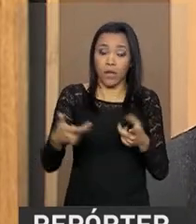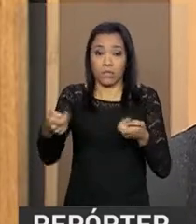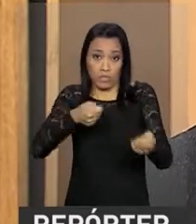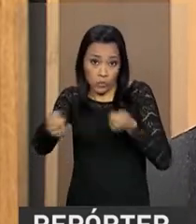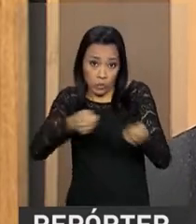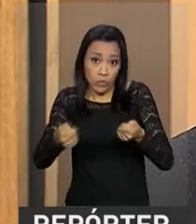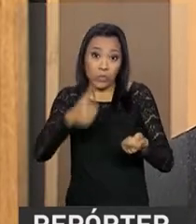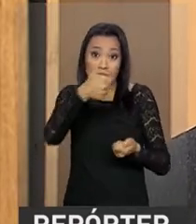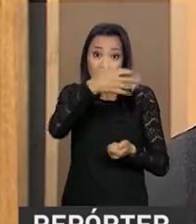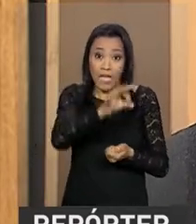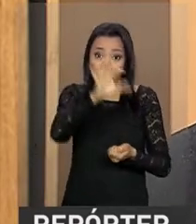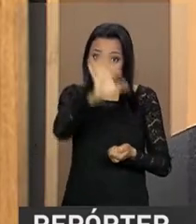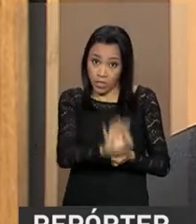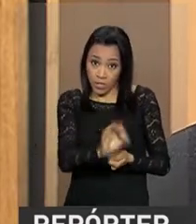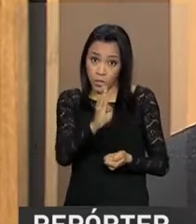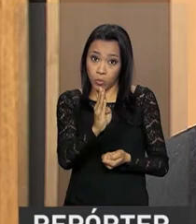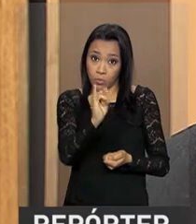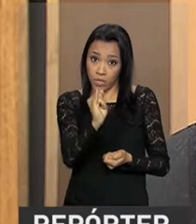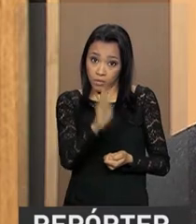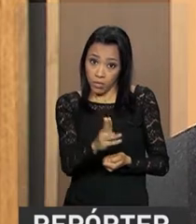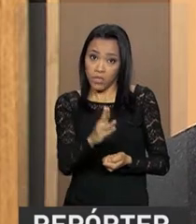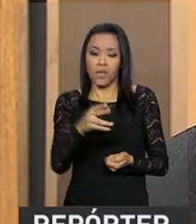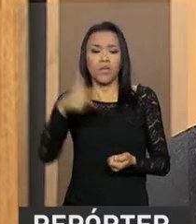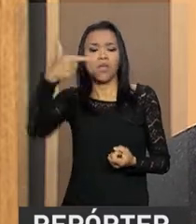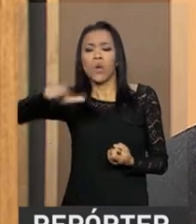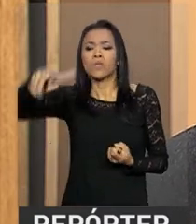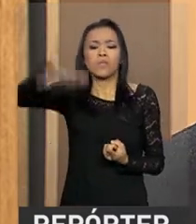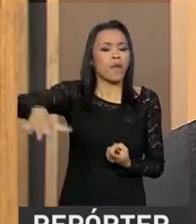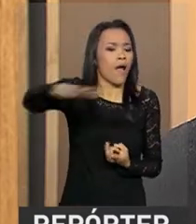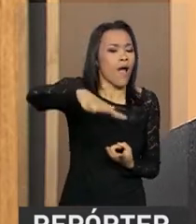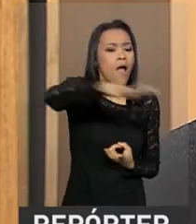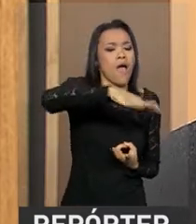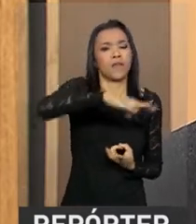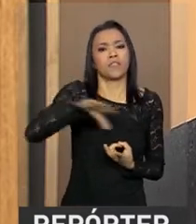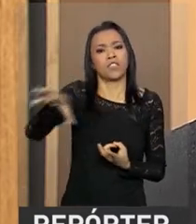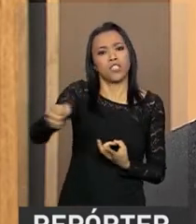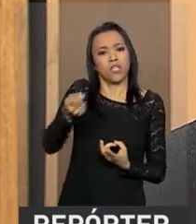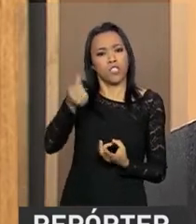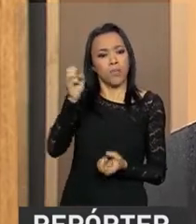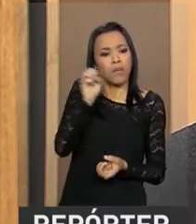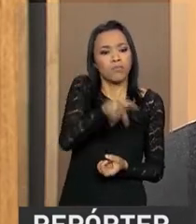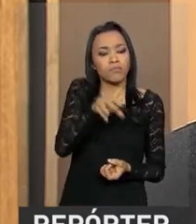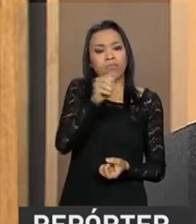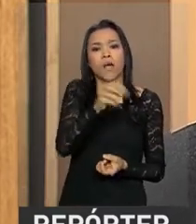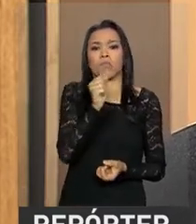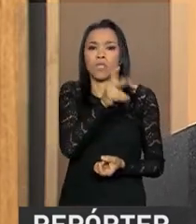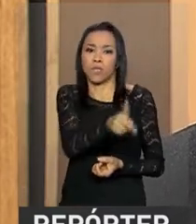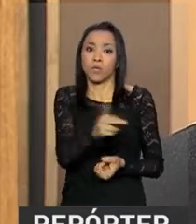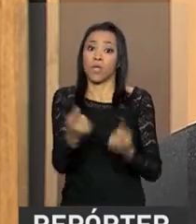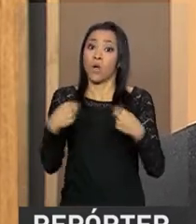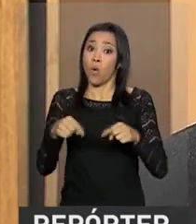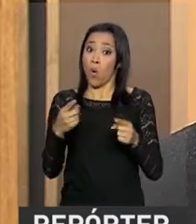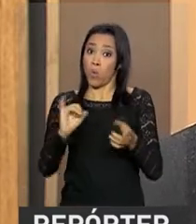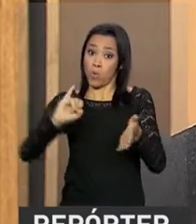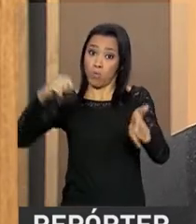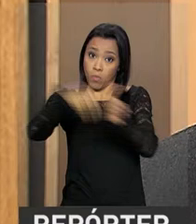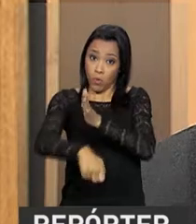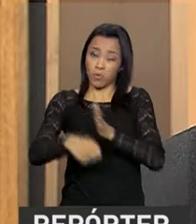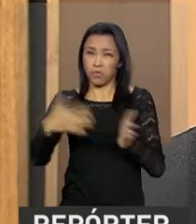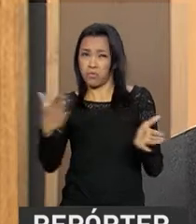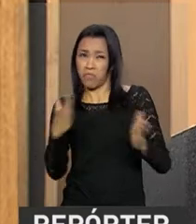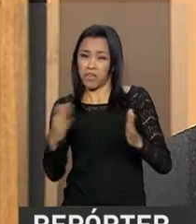do pib lá na frente em outras áreas para poder sustentar previdência ou então a carga tributária que hoje está na faixa de 35